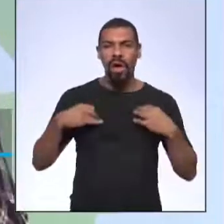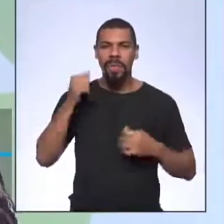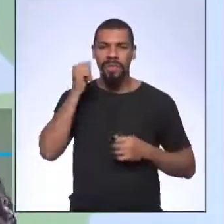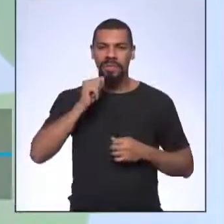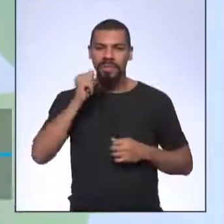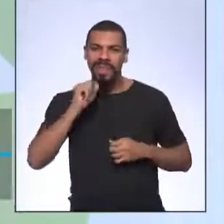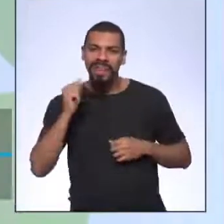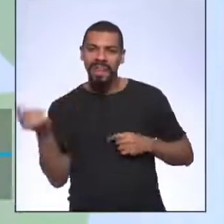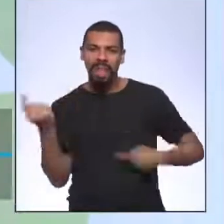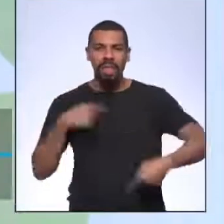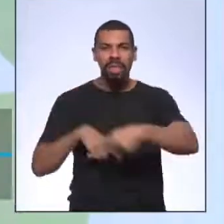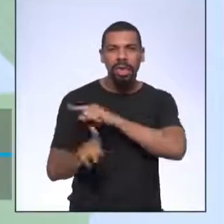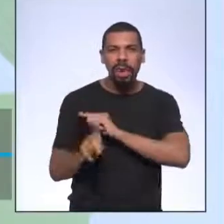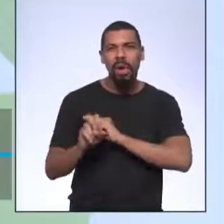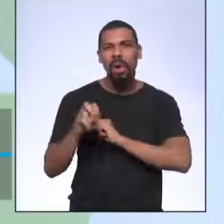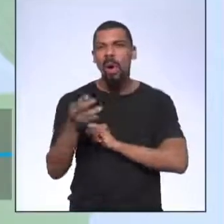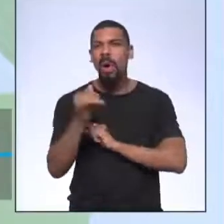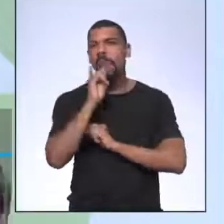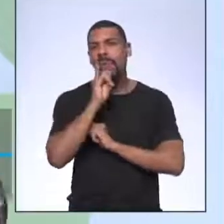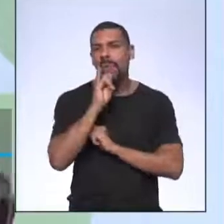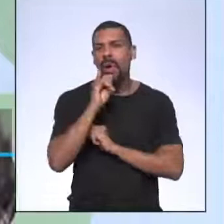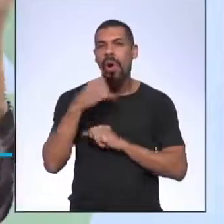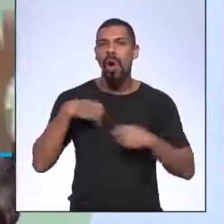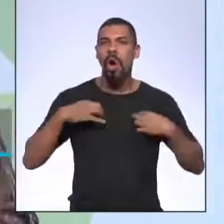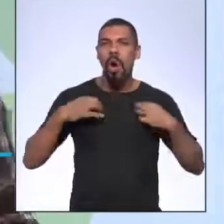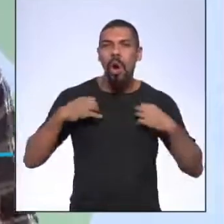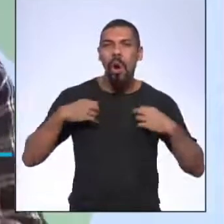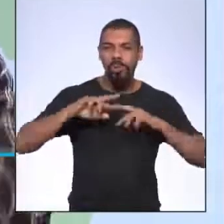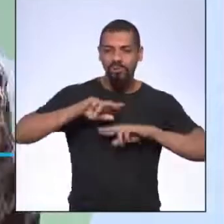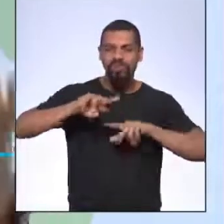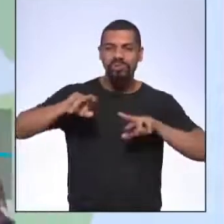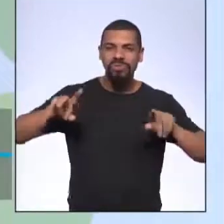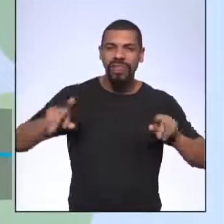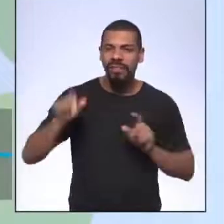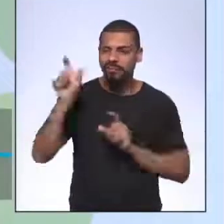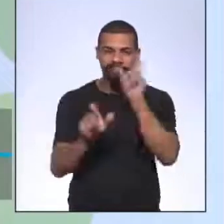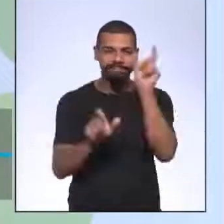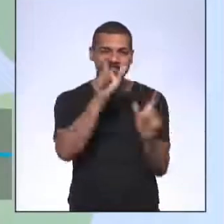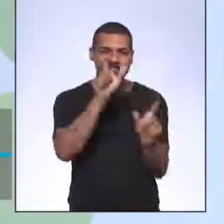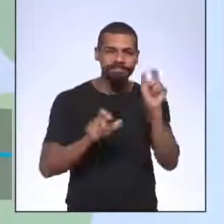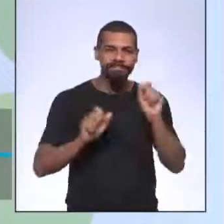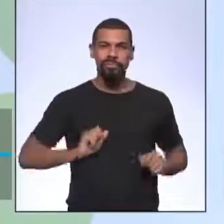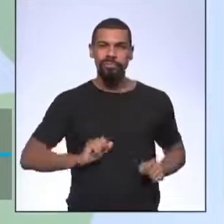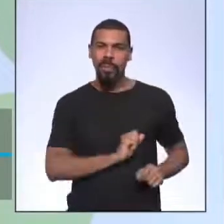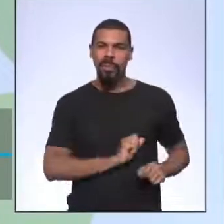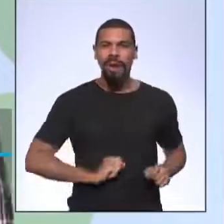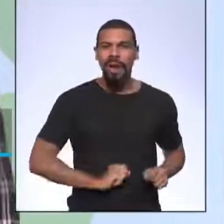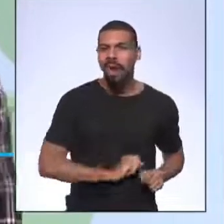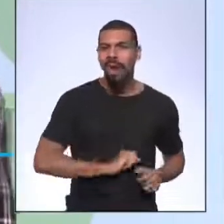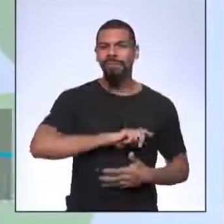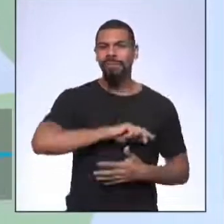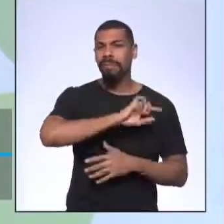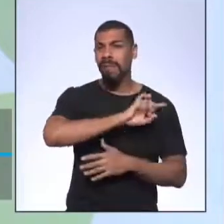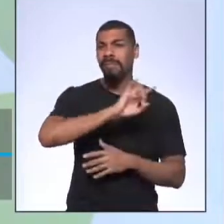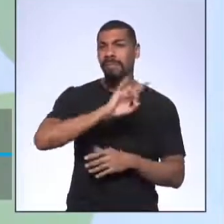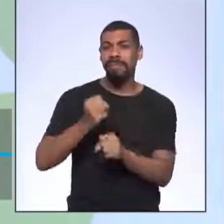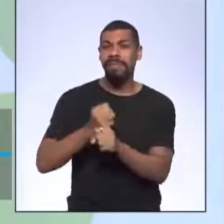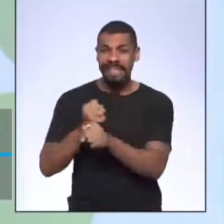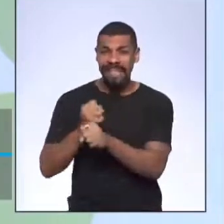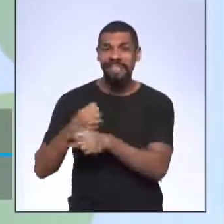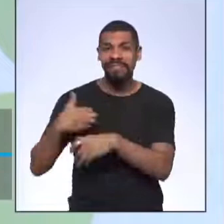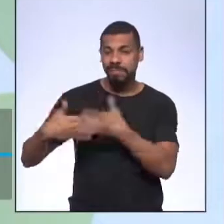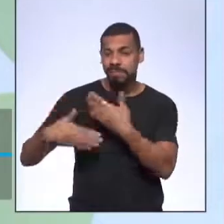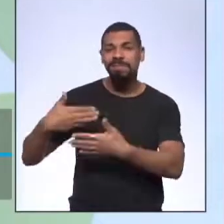né troca ou se vestem com roupas de personagens né super-heróis ou seja hoje em dia a cada dia as